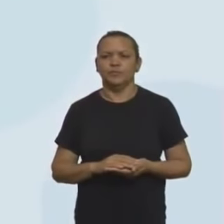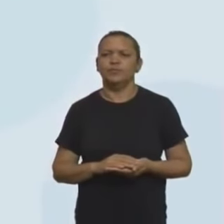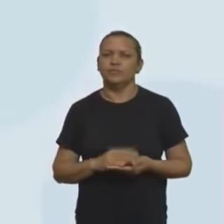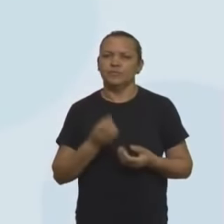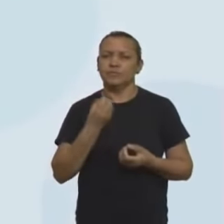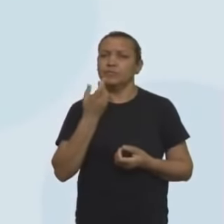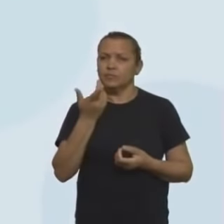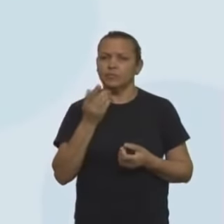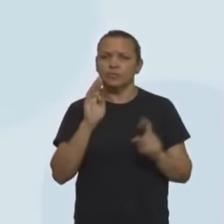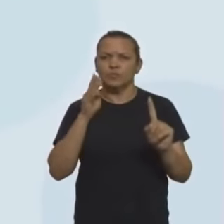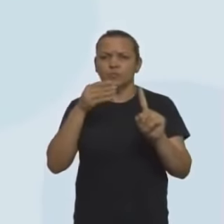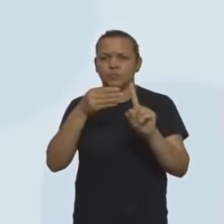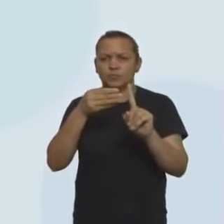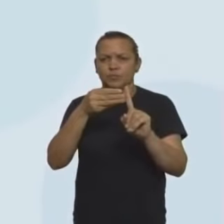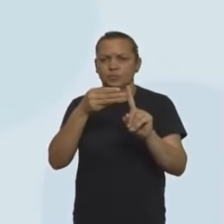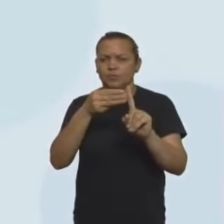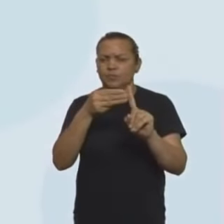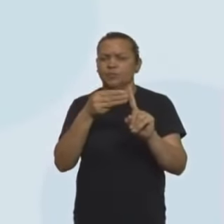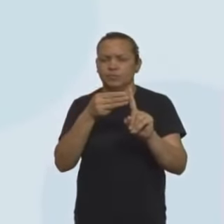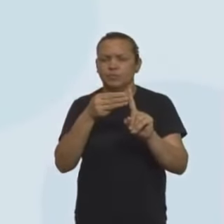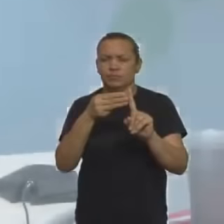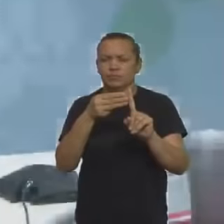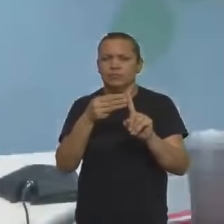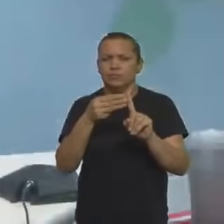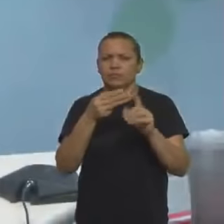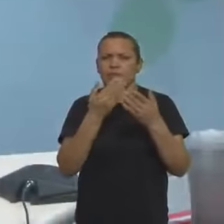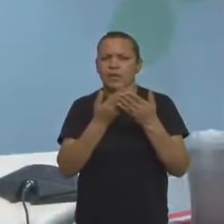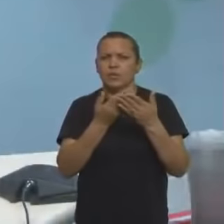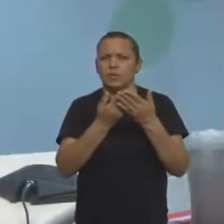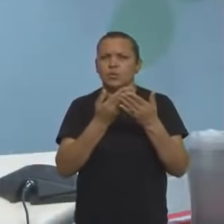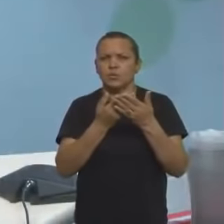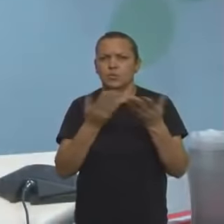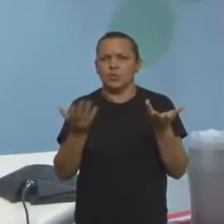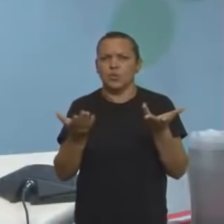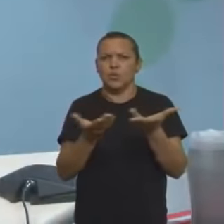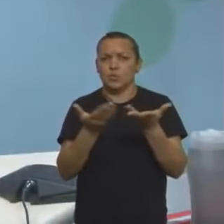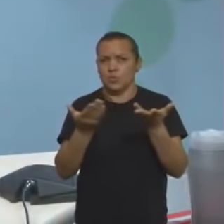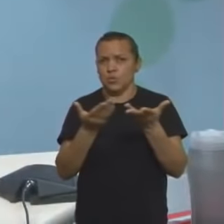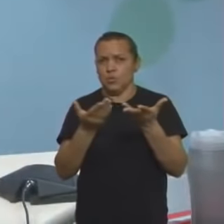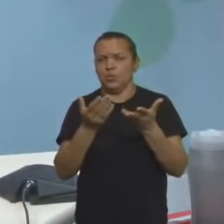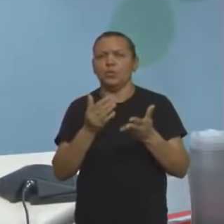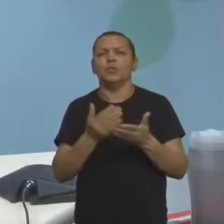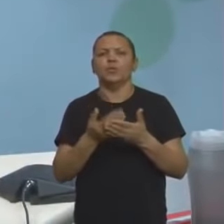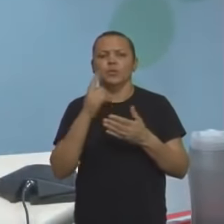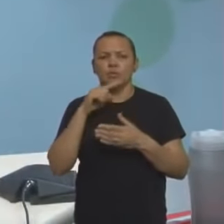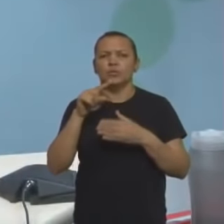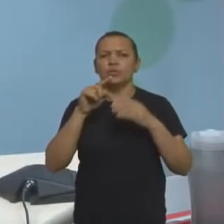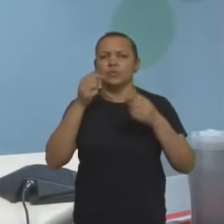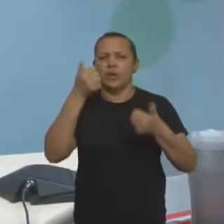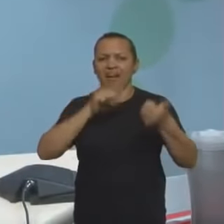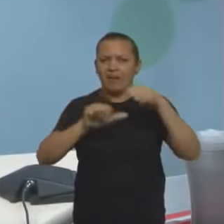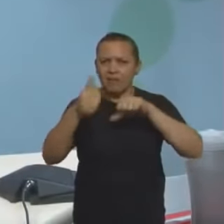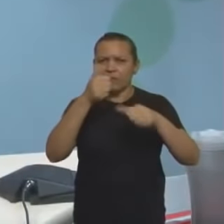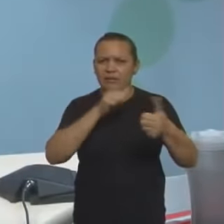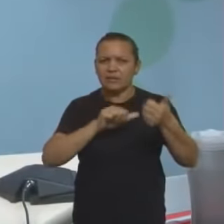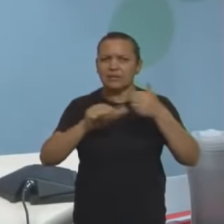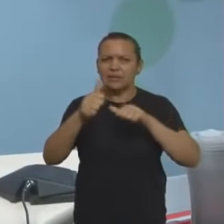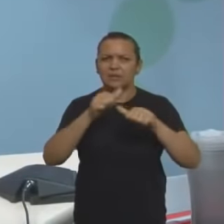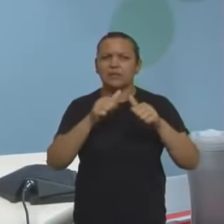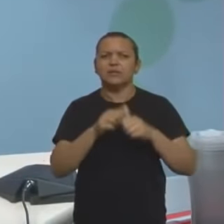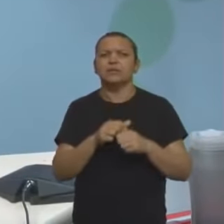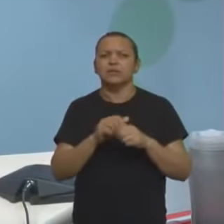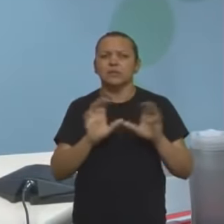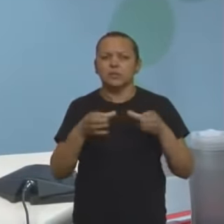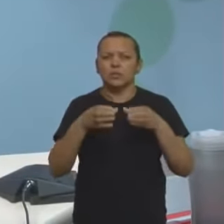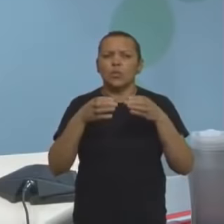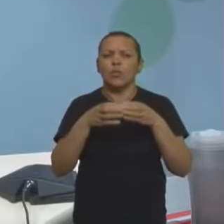Bom, os objetivos dos nossos estudos aqui hoje, né? Então, a gente vai refletir sobre a avaliação das ações formativas do